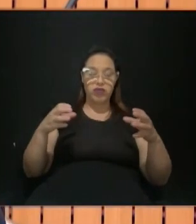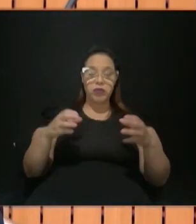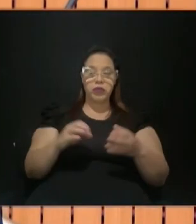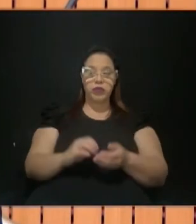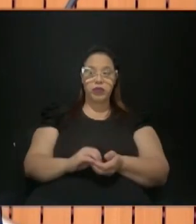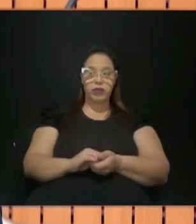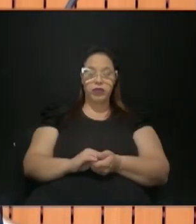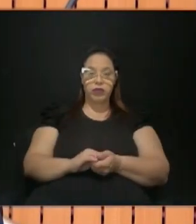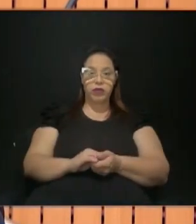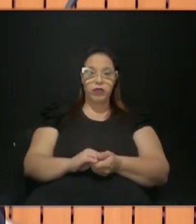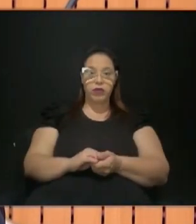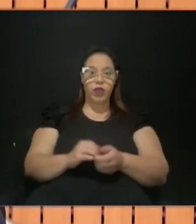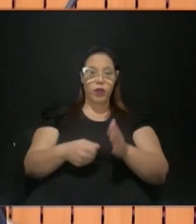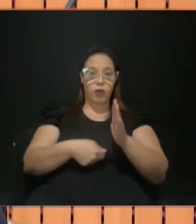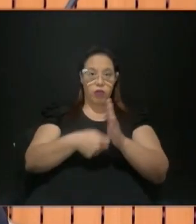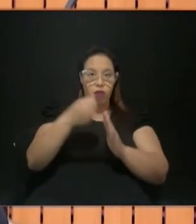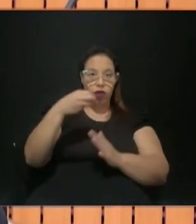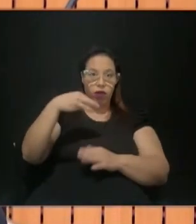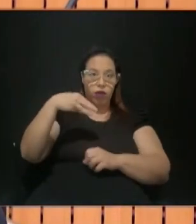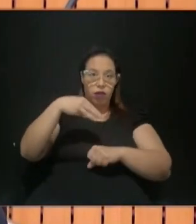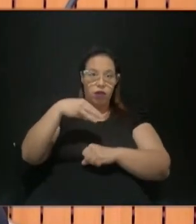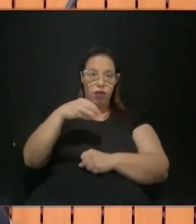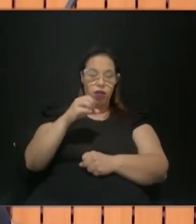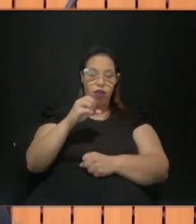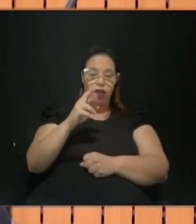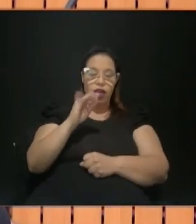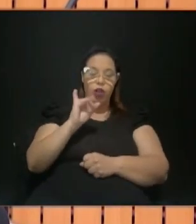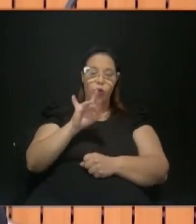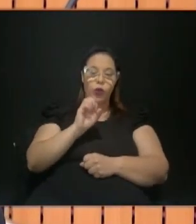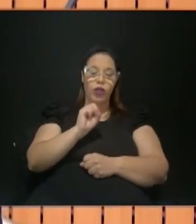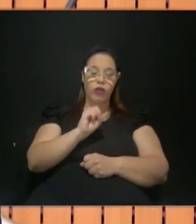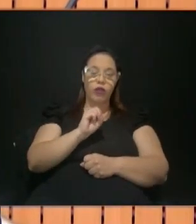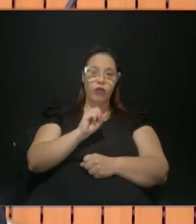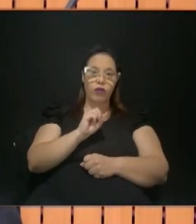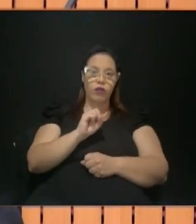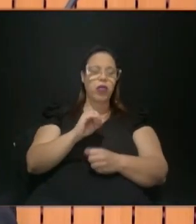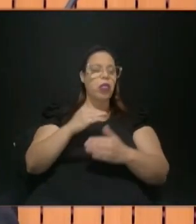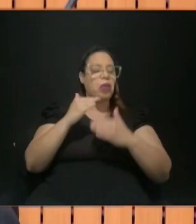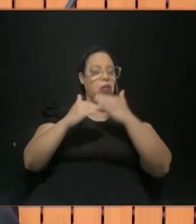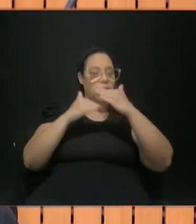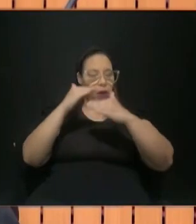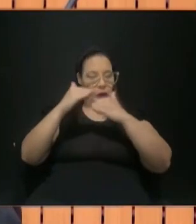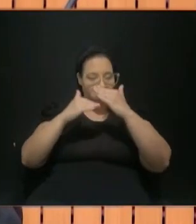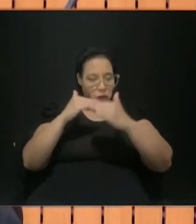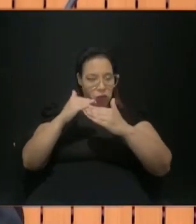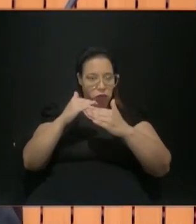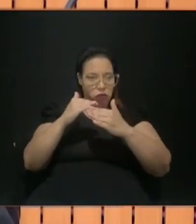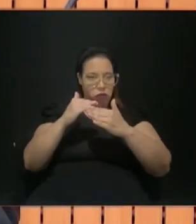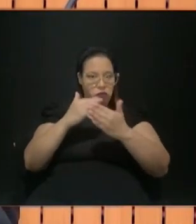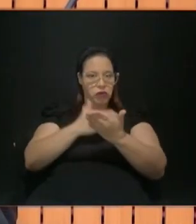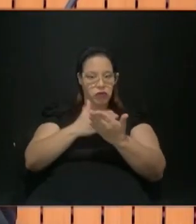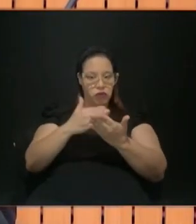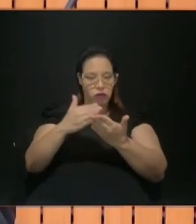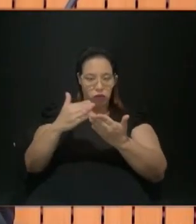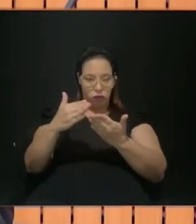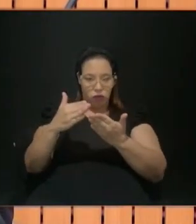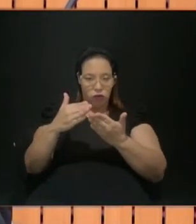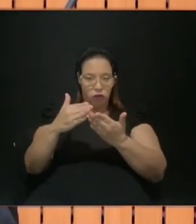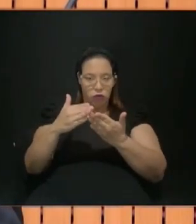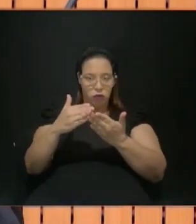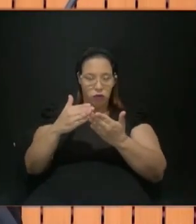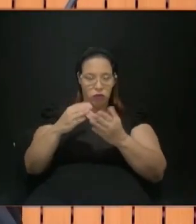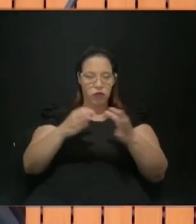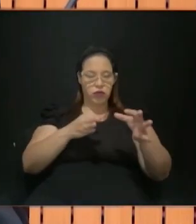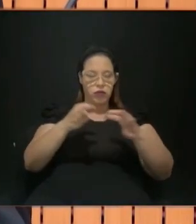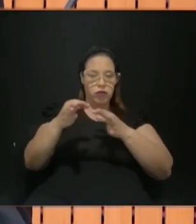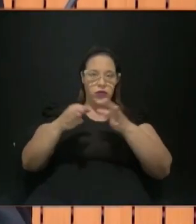primeiro grão-mestre o irmão Carlos Reis. Mantendo essa tradição, teceu em sua trajetória estreitas relações com fatos